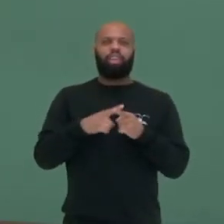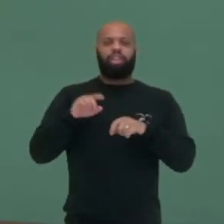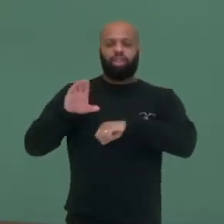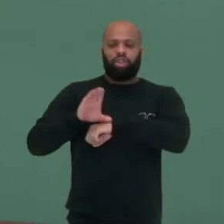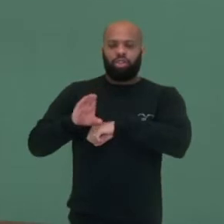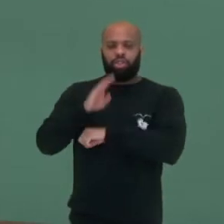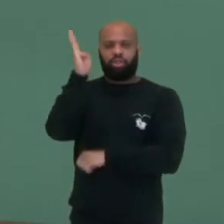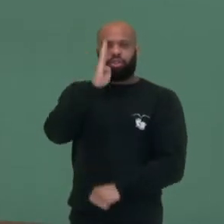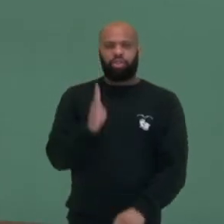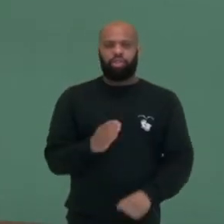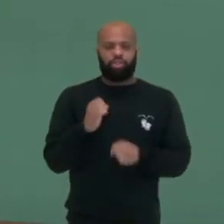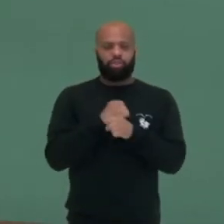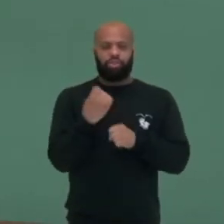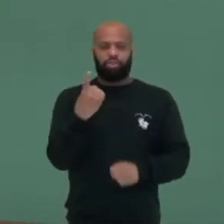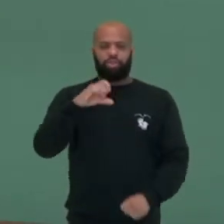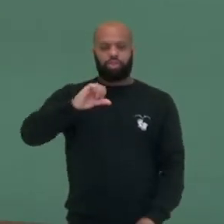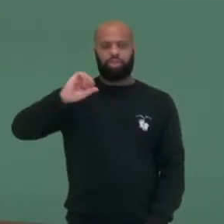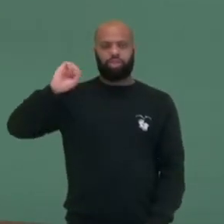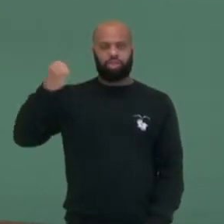de